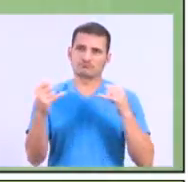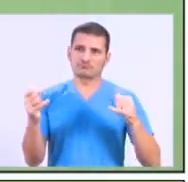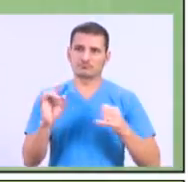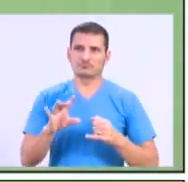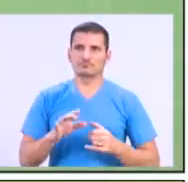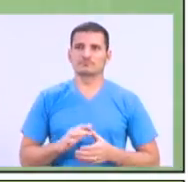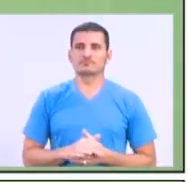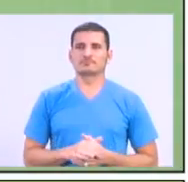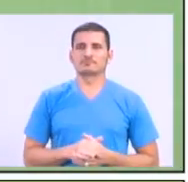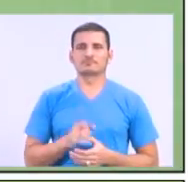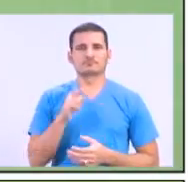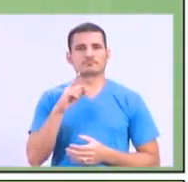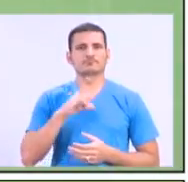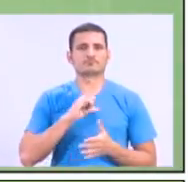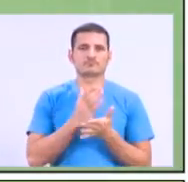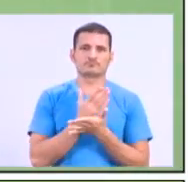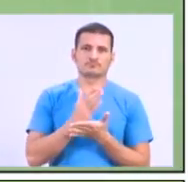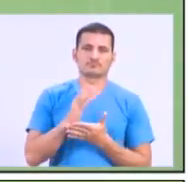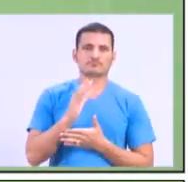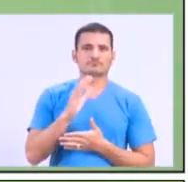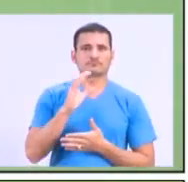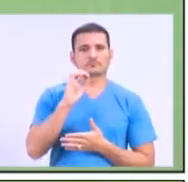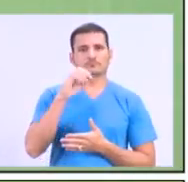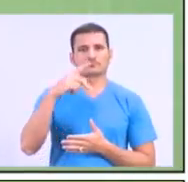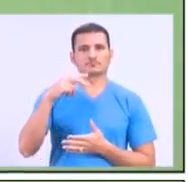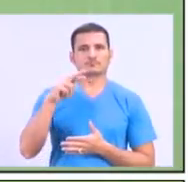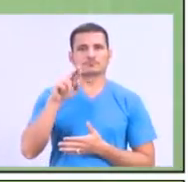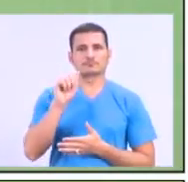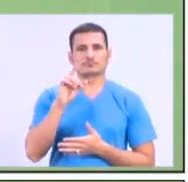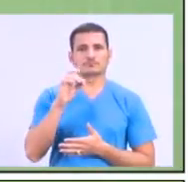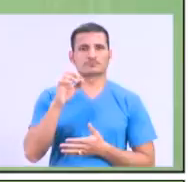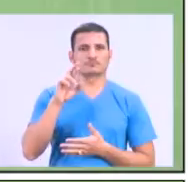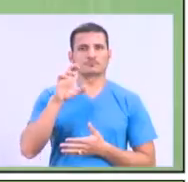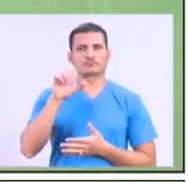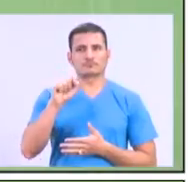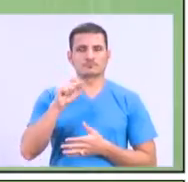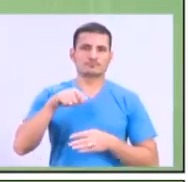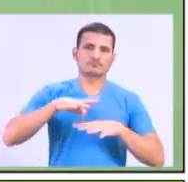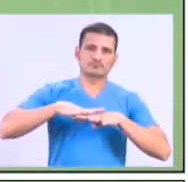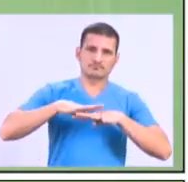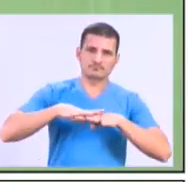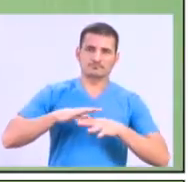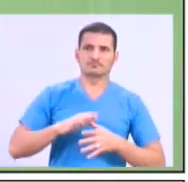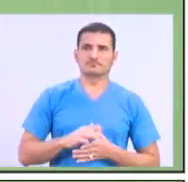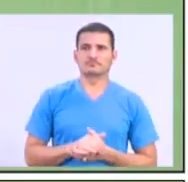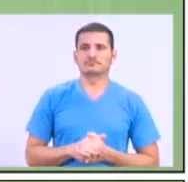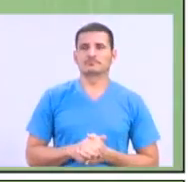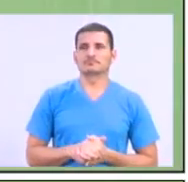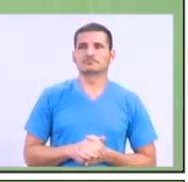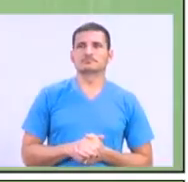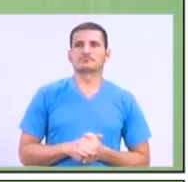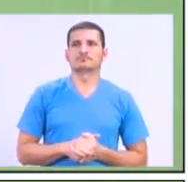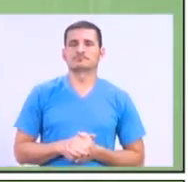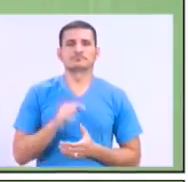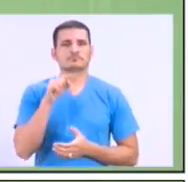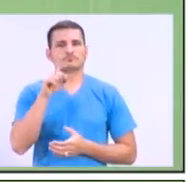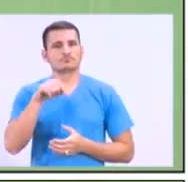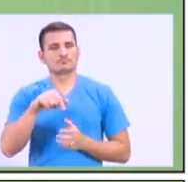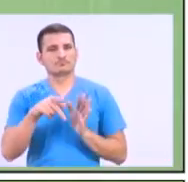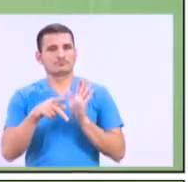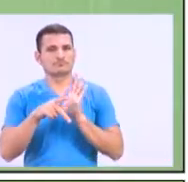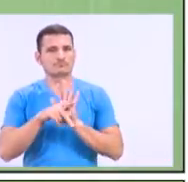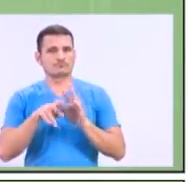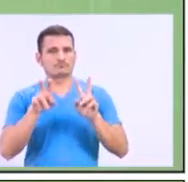Aqui nós temos alguns operadores. Então, basicamente, esses operadores, eles seguem o princípio da computação quando a gente